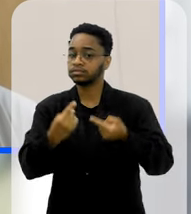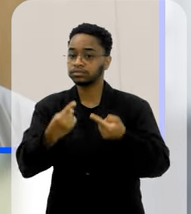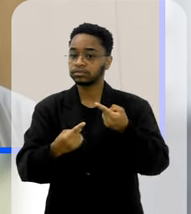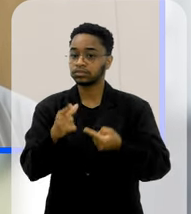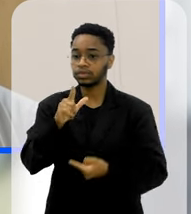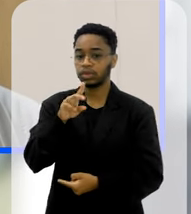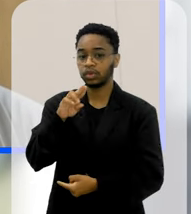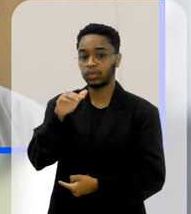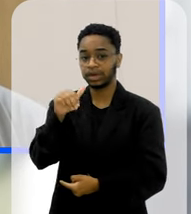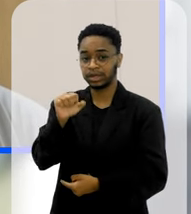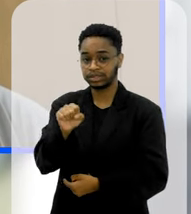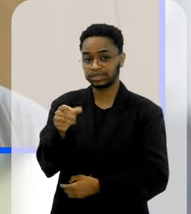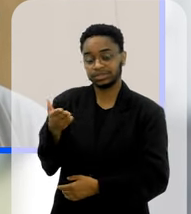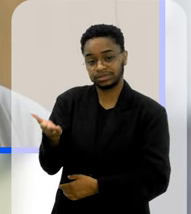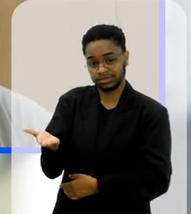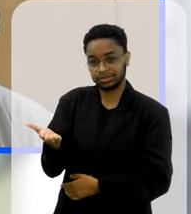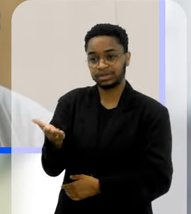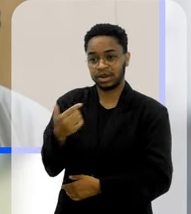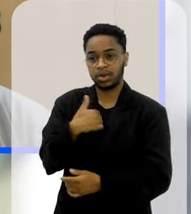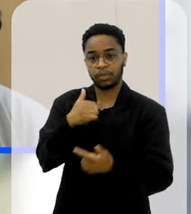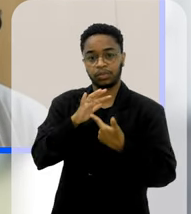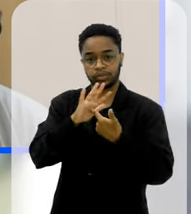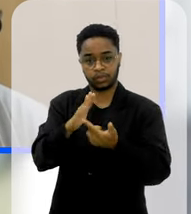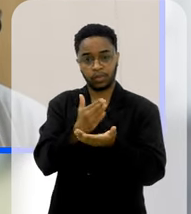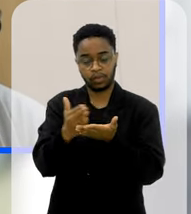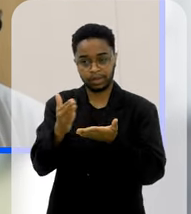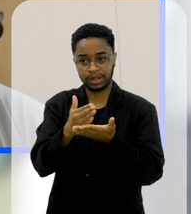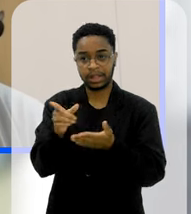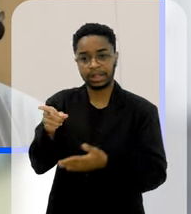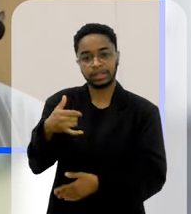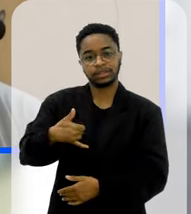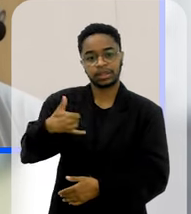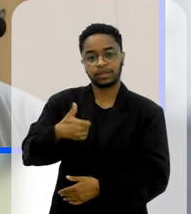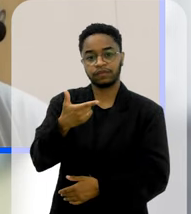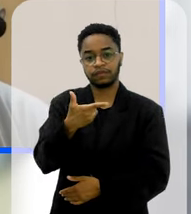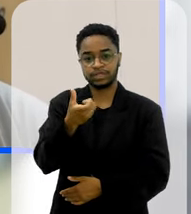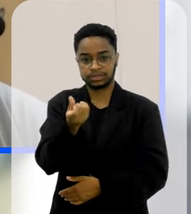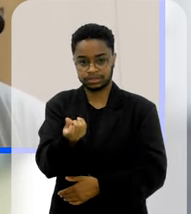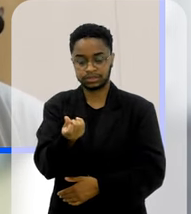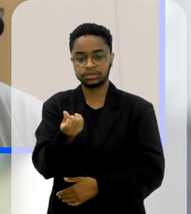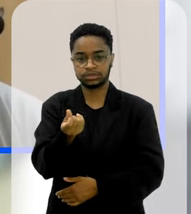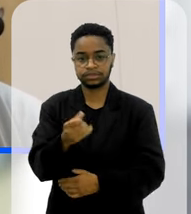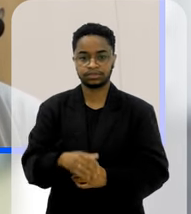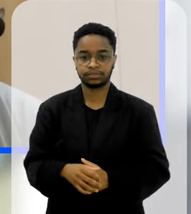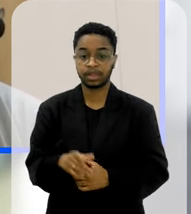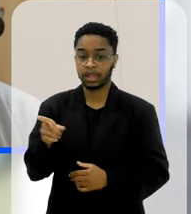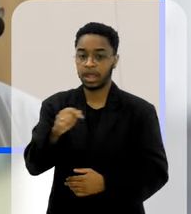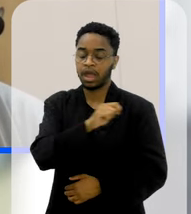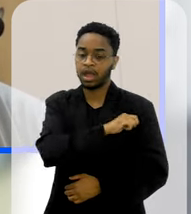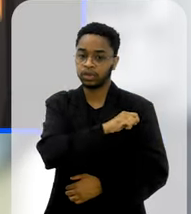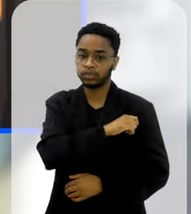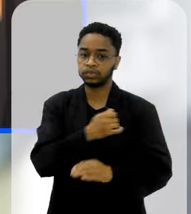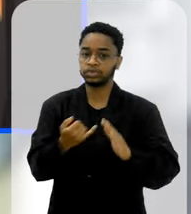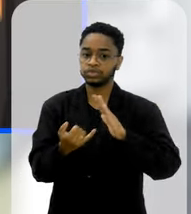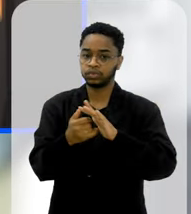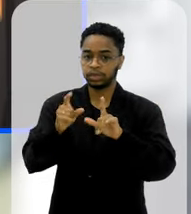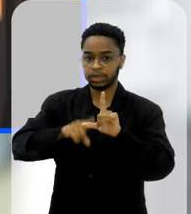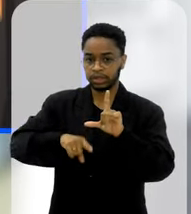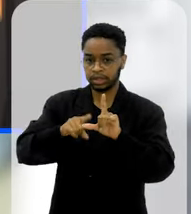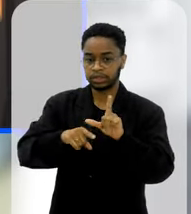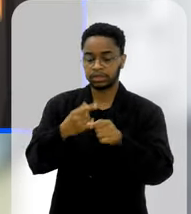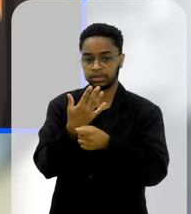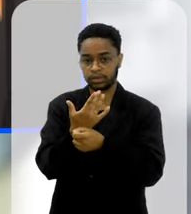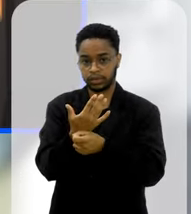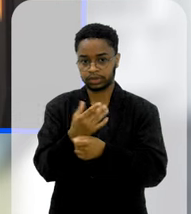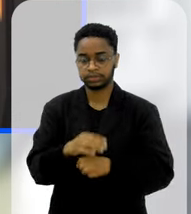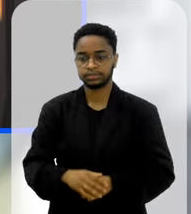gente está trazendo para esse debate o Lucas, né, como apresentei no início do programa. Ele tem apenas 26 anos e ele é